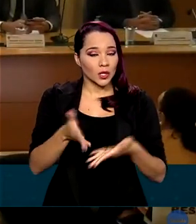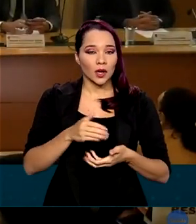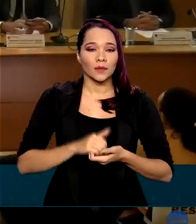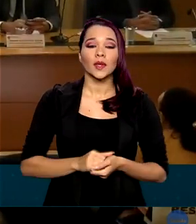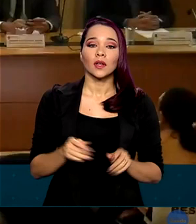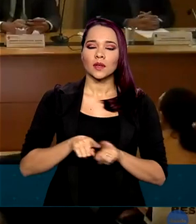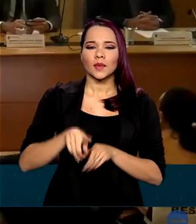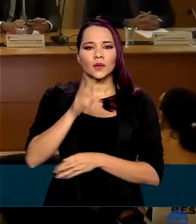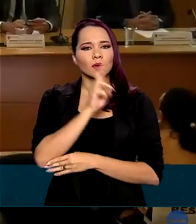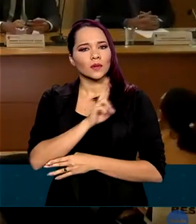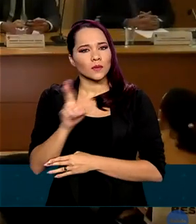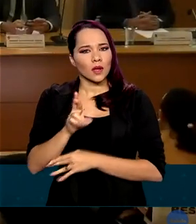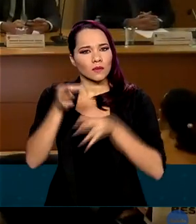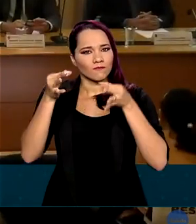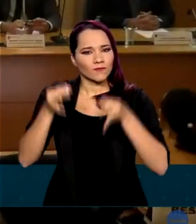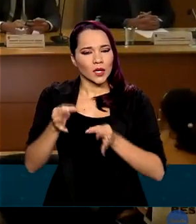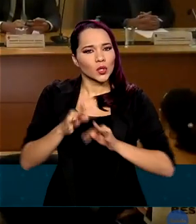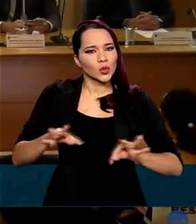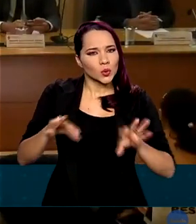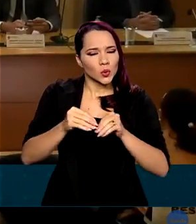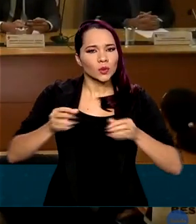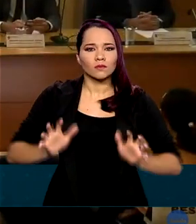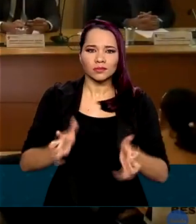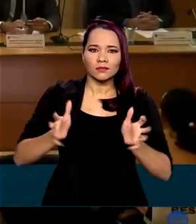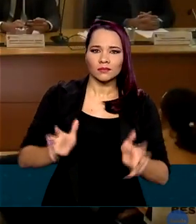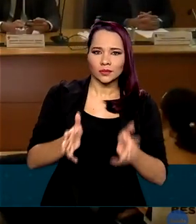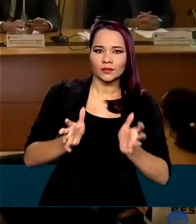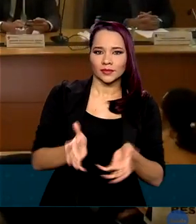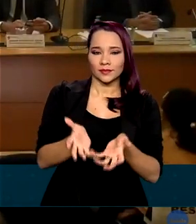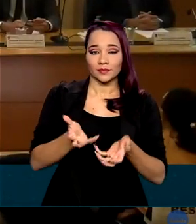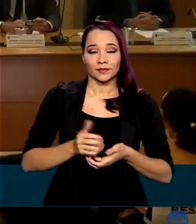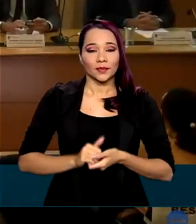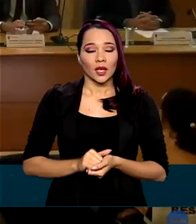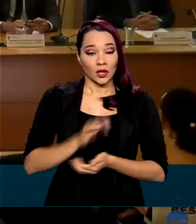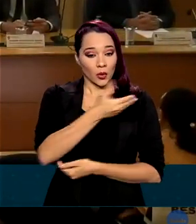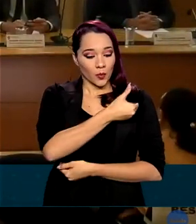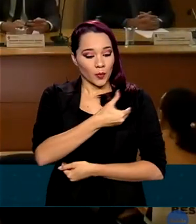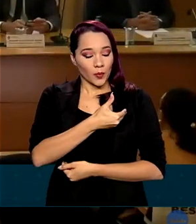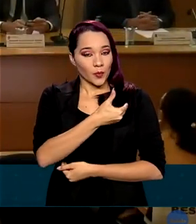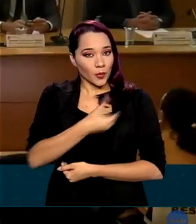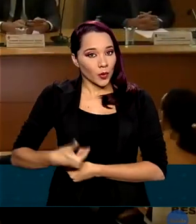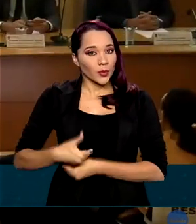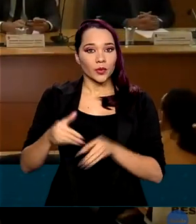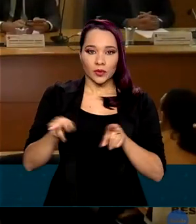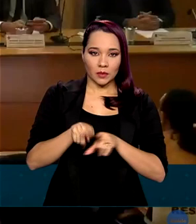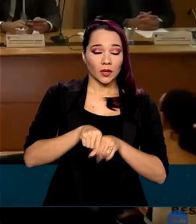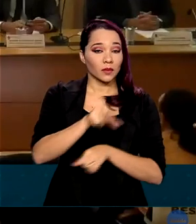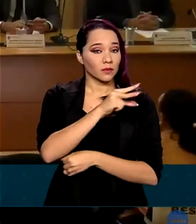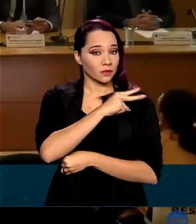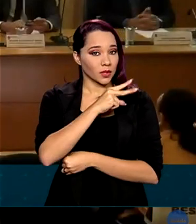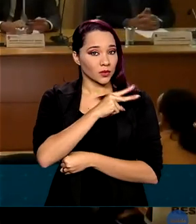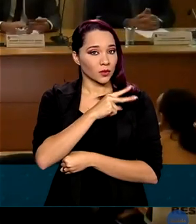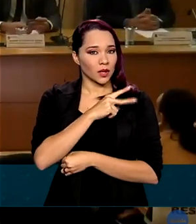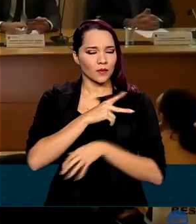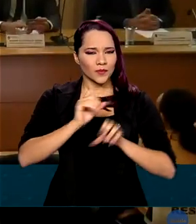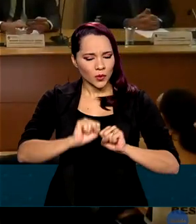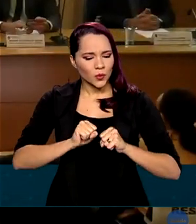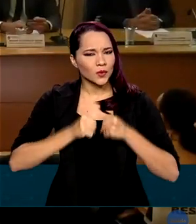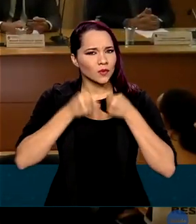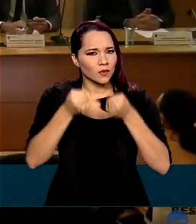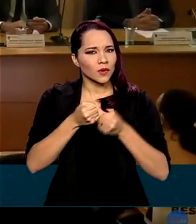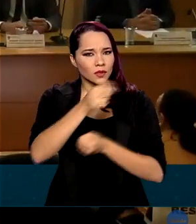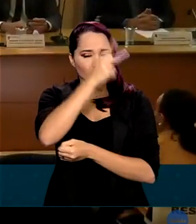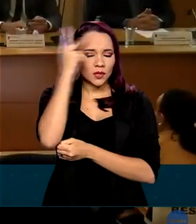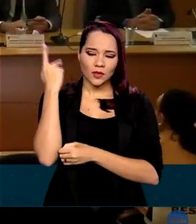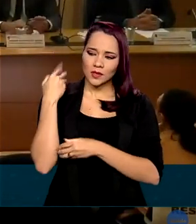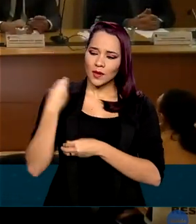efetivo de tudo que se investe nisso, público e particularmente, da dedicação das pessoas ao